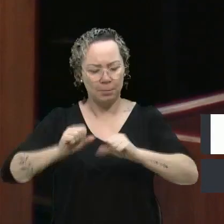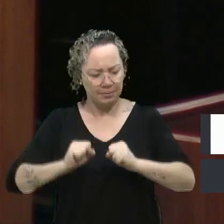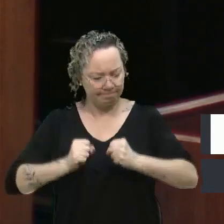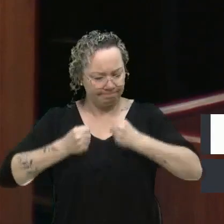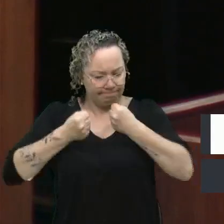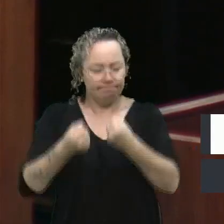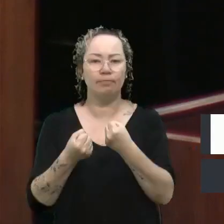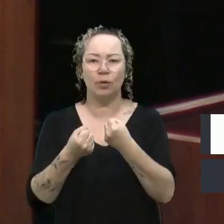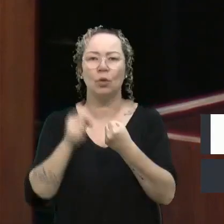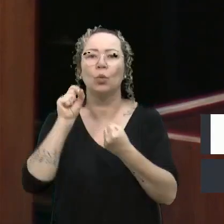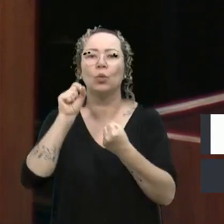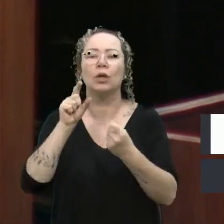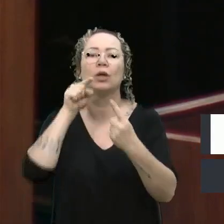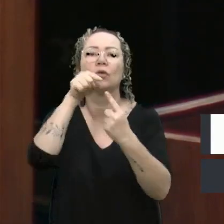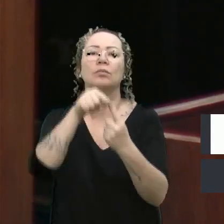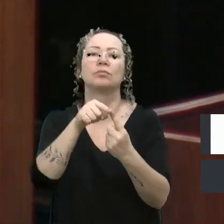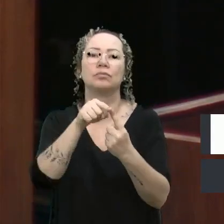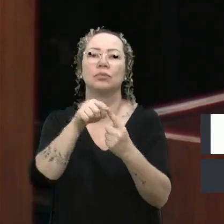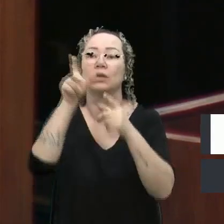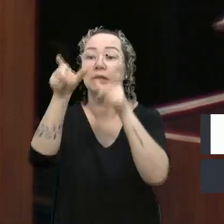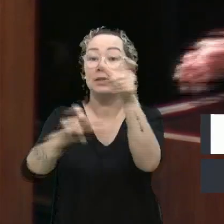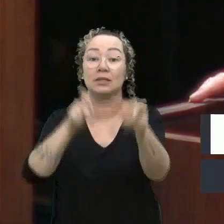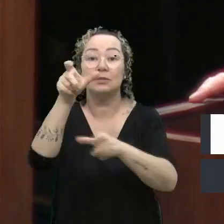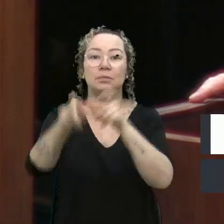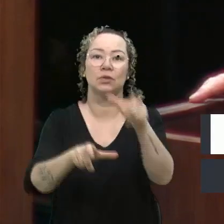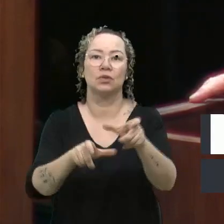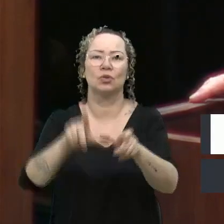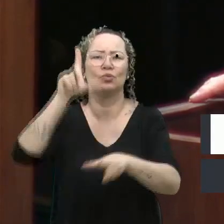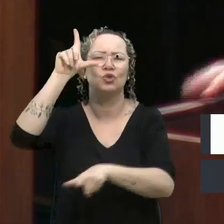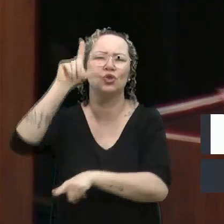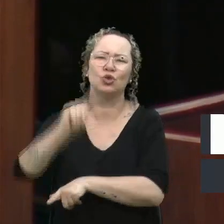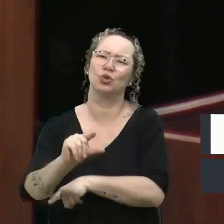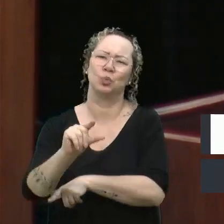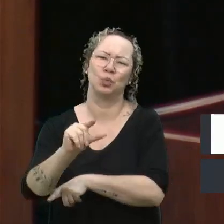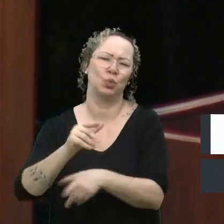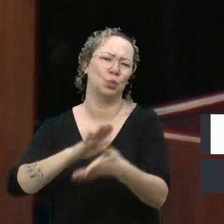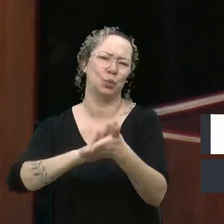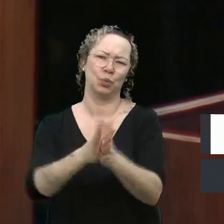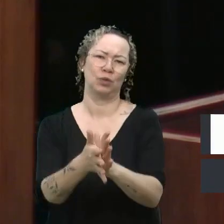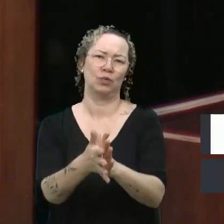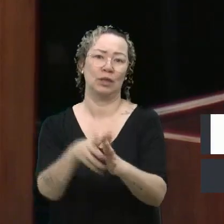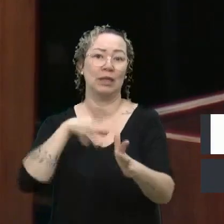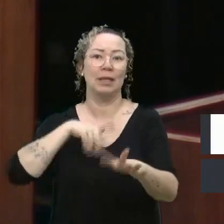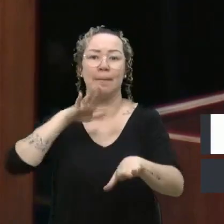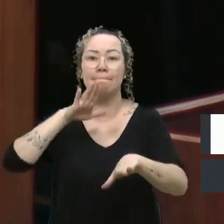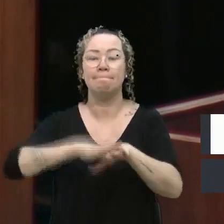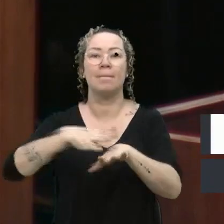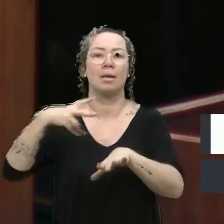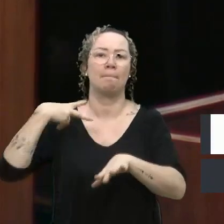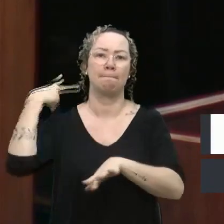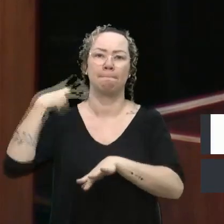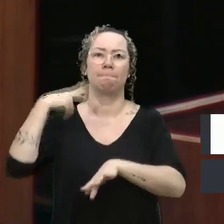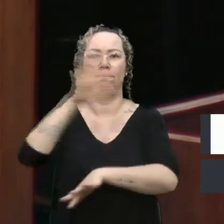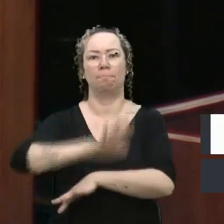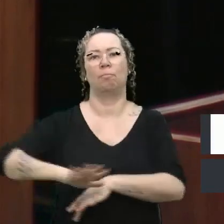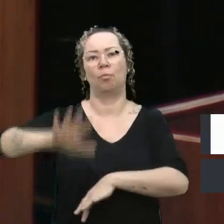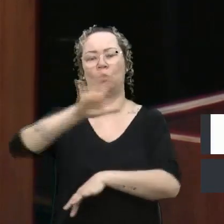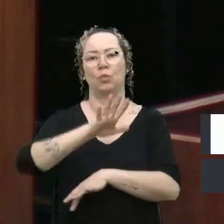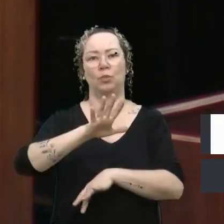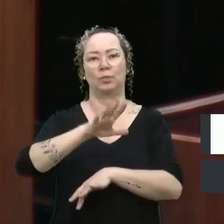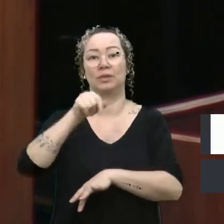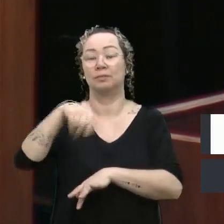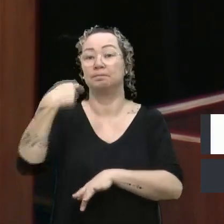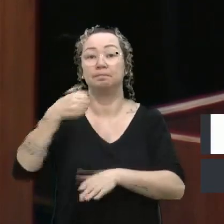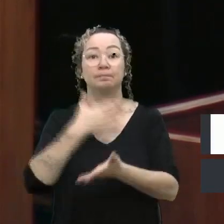que as pessoas sejam menos discriminadas, que hajam mais políticas públicas. Isso deve